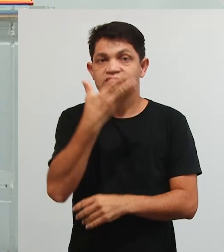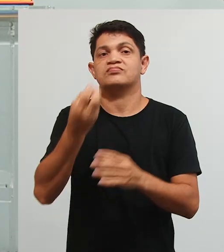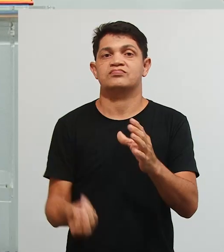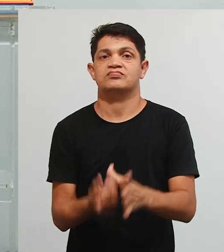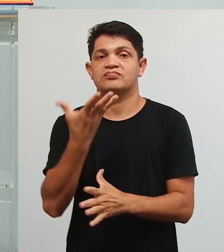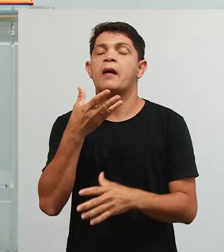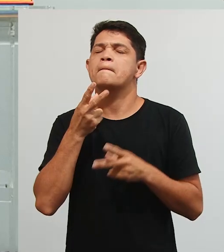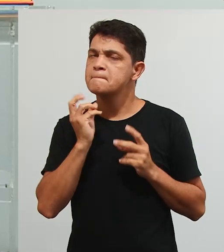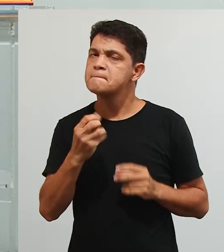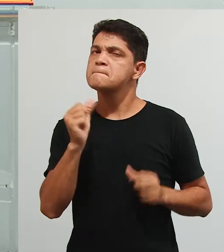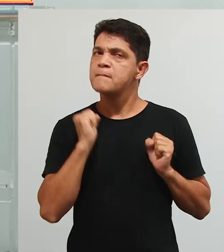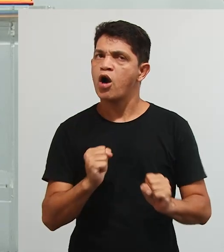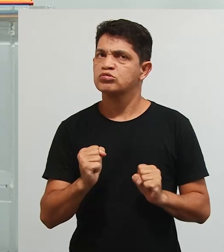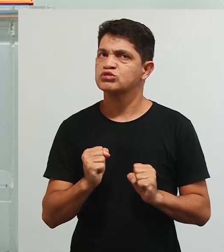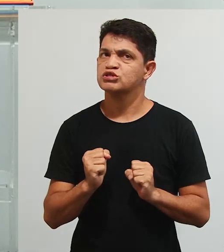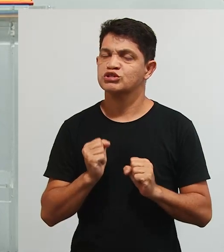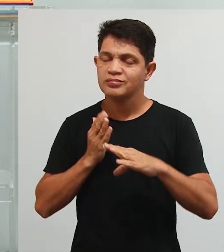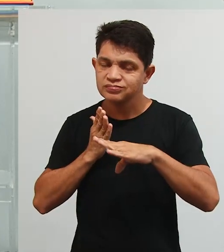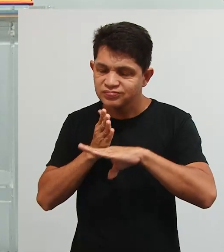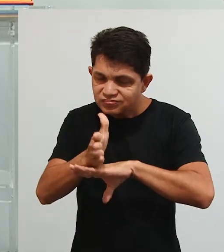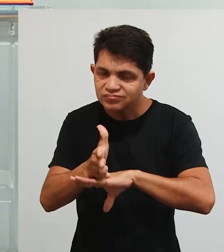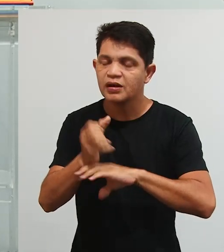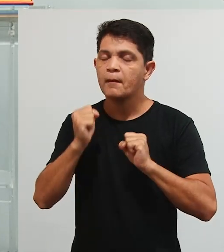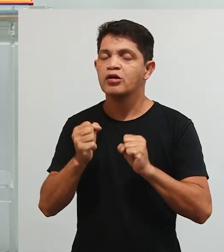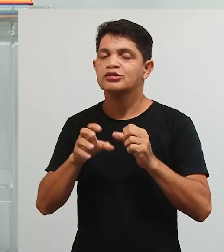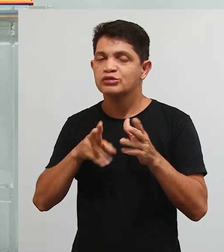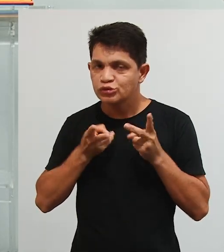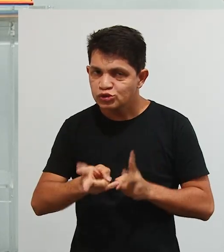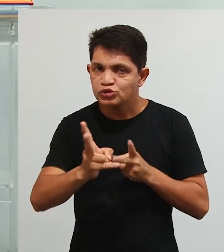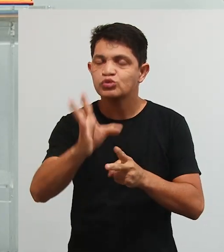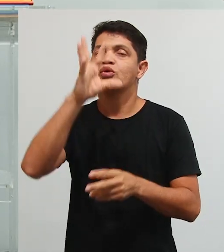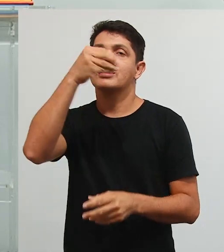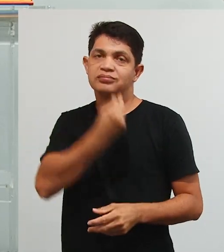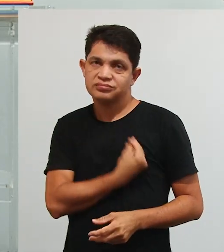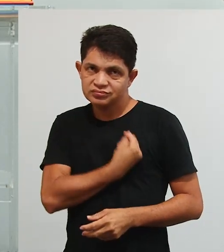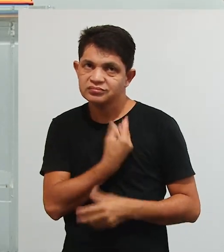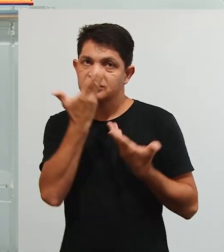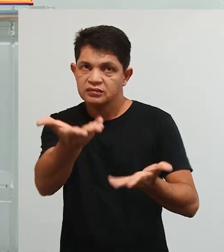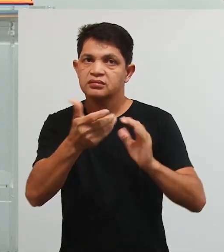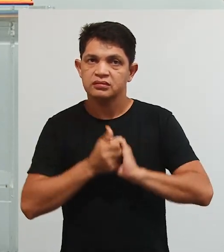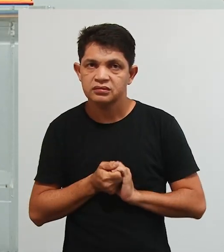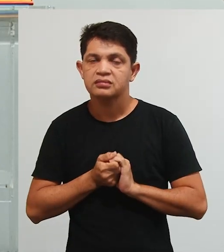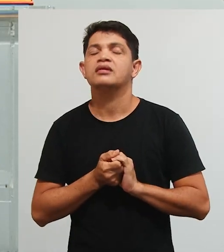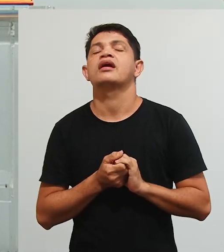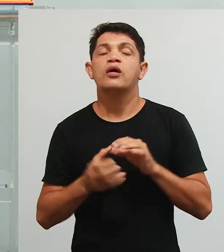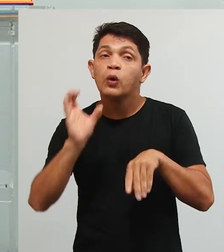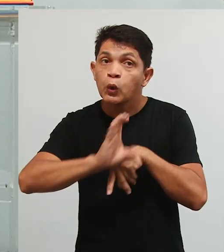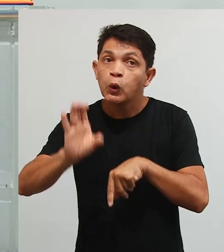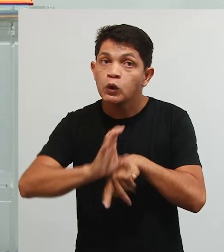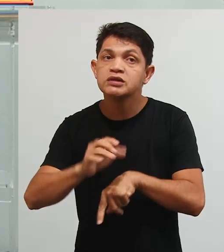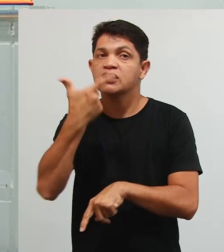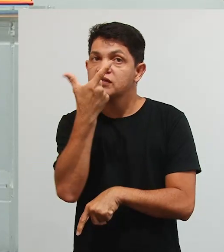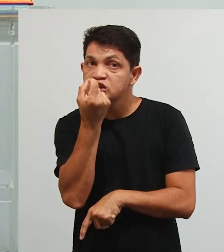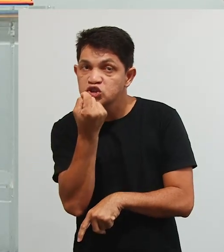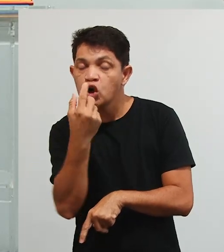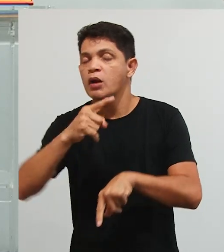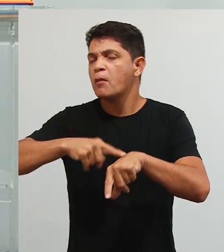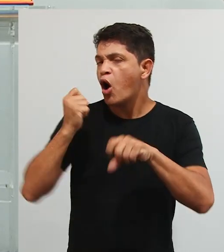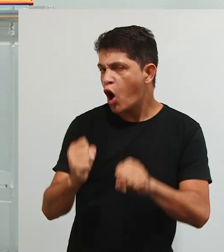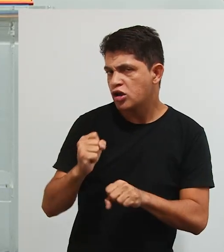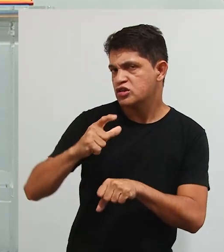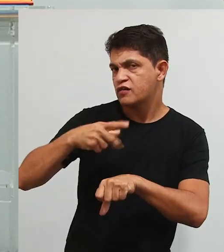perspectiva cartesiana, a gente pode aí tratar o problema como qual é a intervenção que se